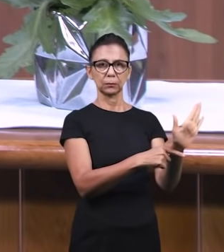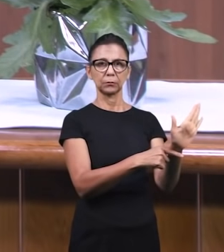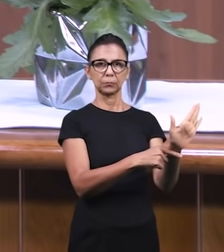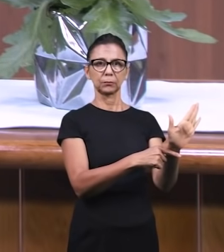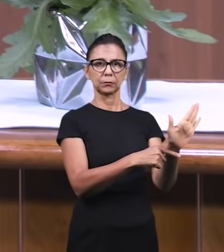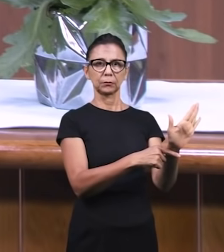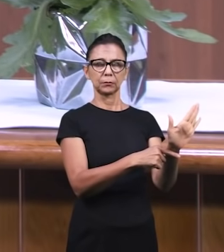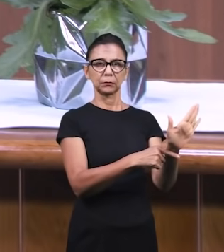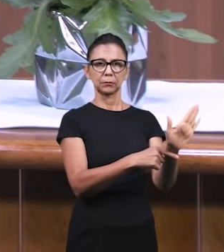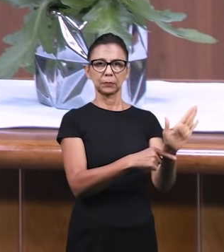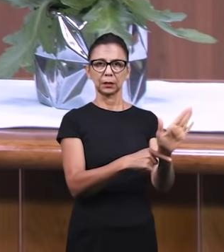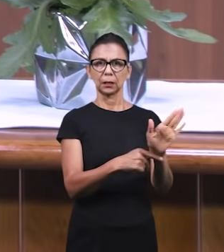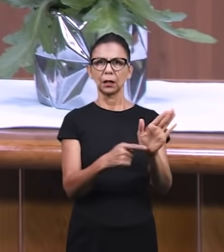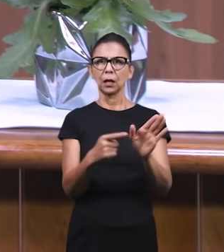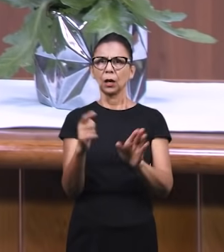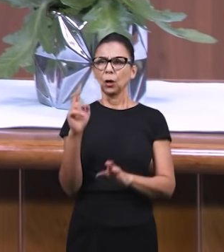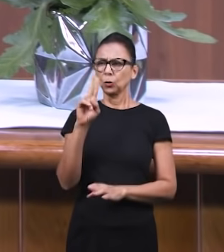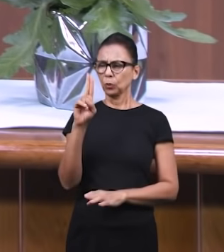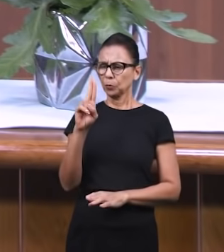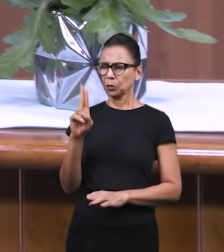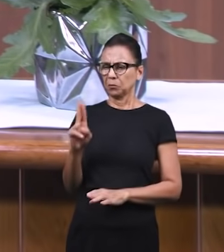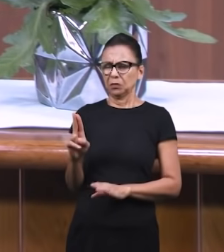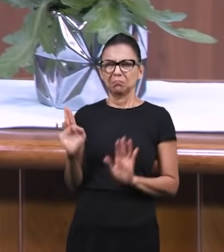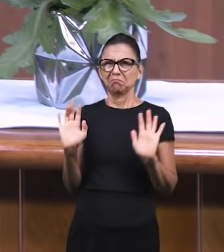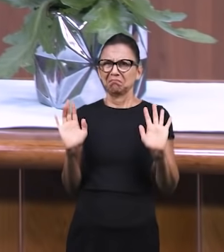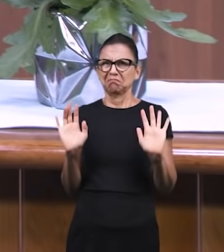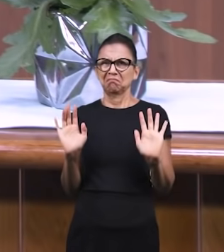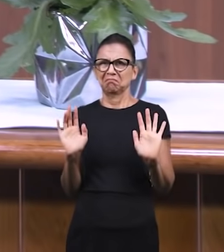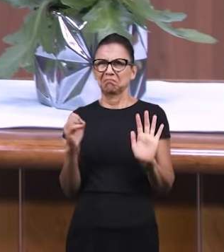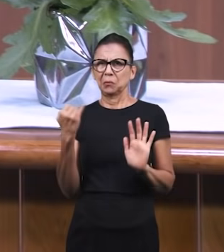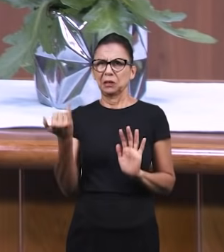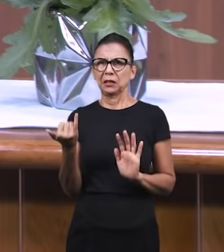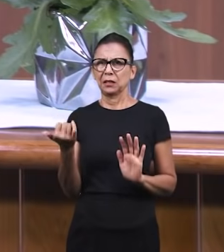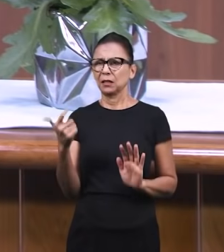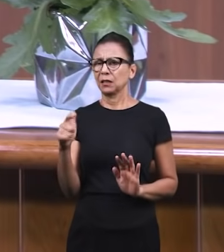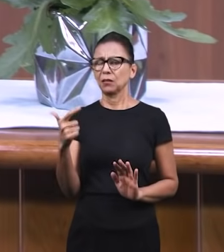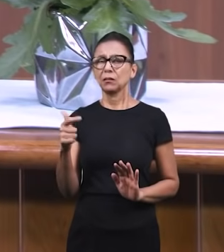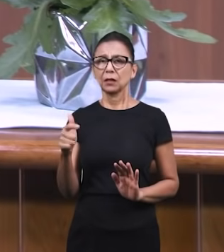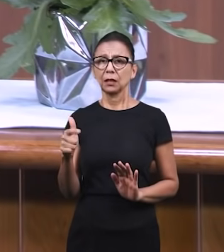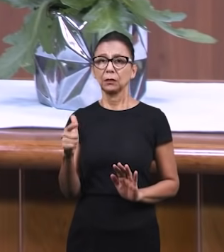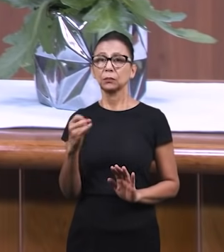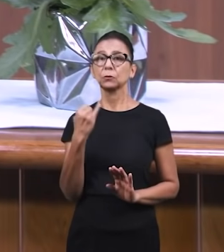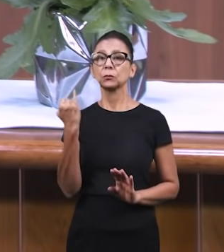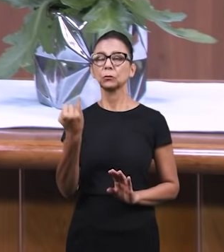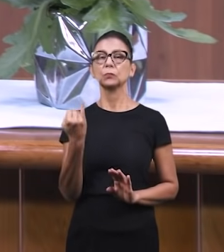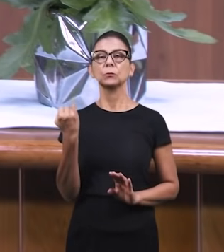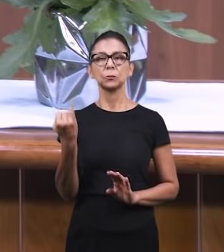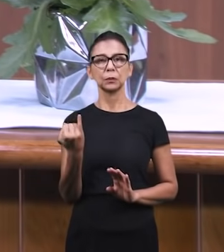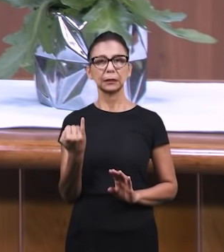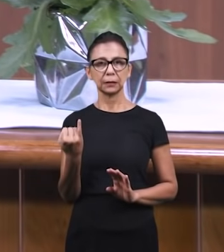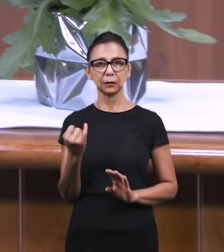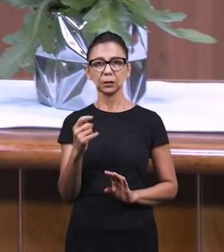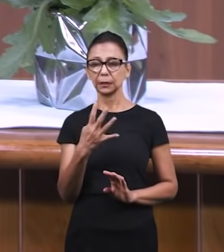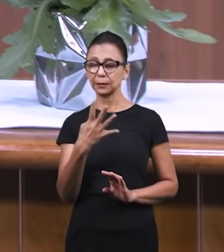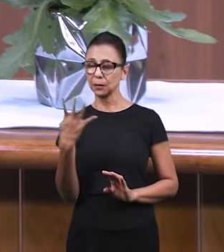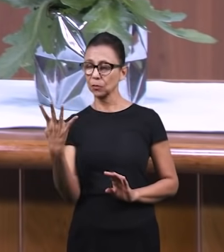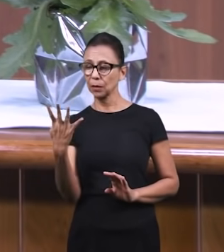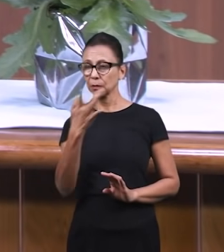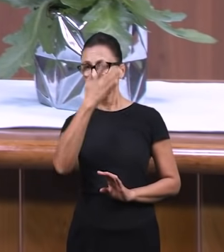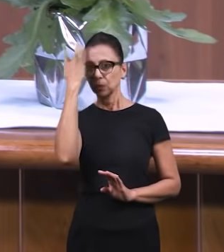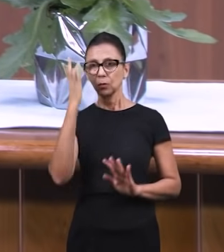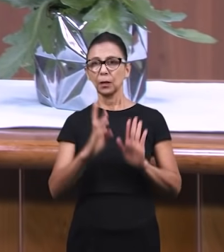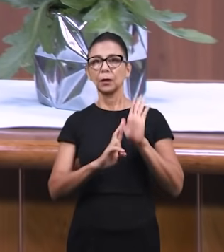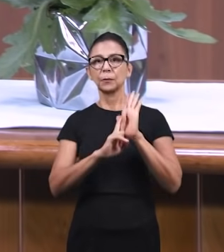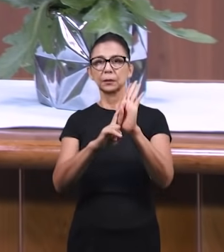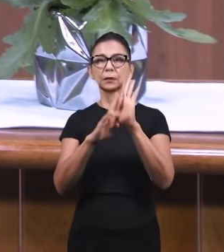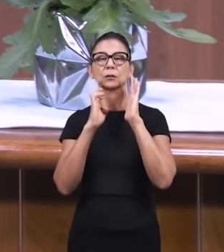o evangelho os apresenta a Jesus, é Jesus quem fala com ele. Nesta obra, na obra do Espírito Santo, na obra que está sendo apresentada a você neste culto, quem